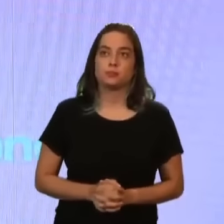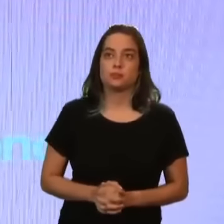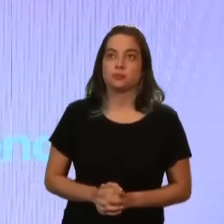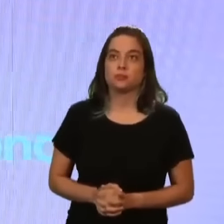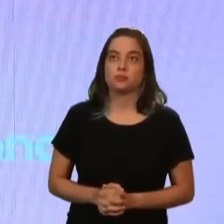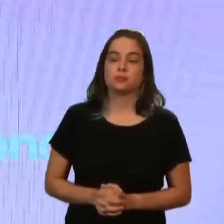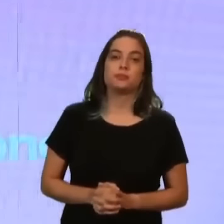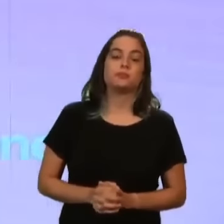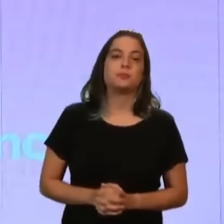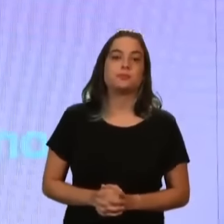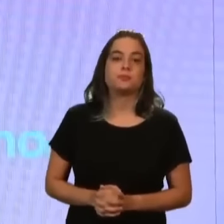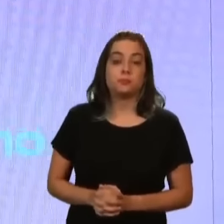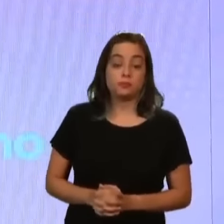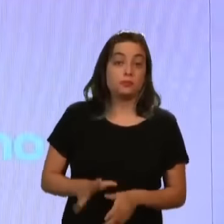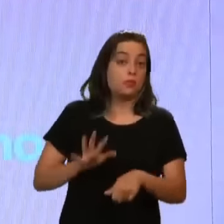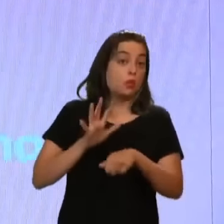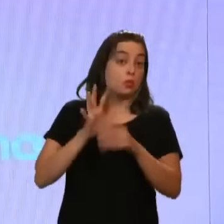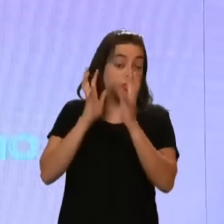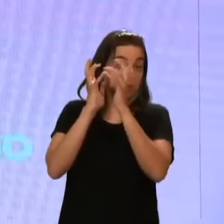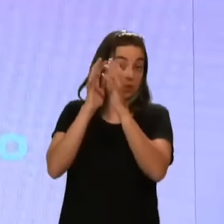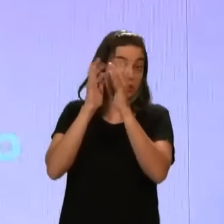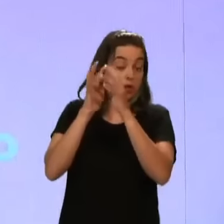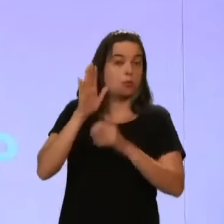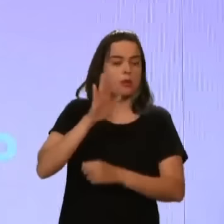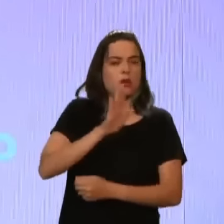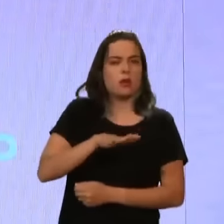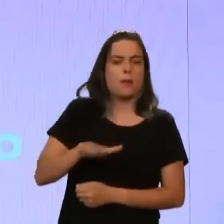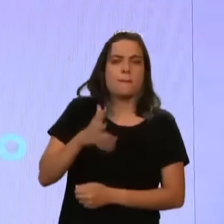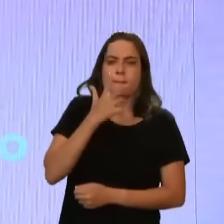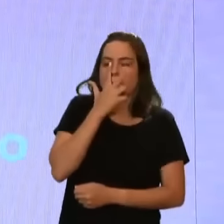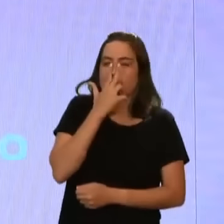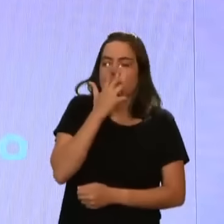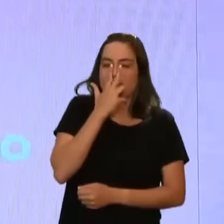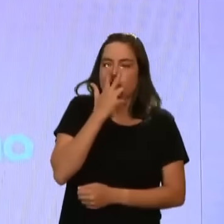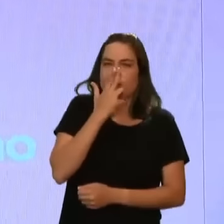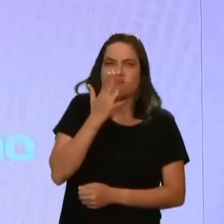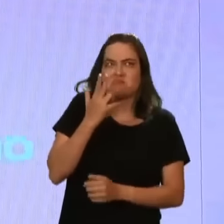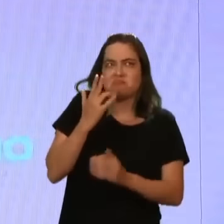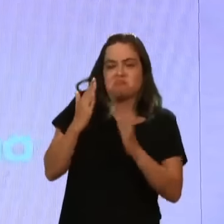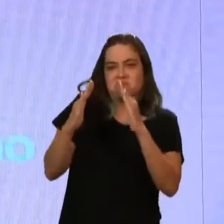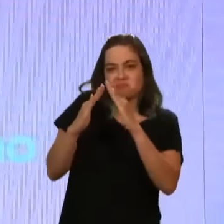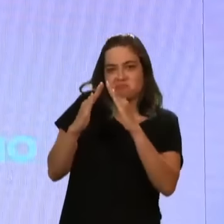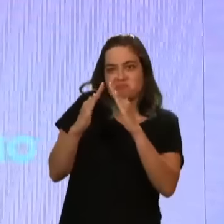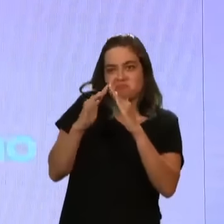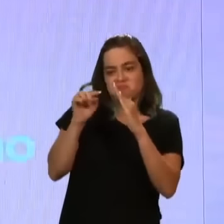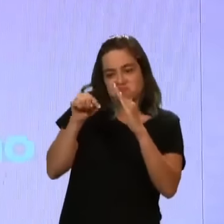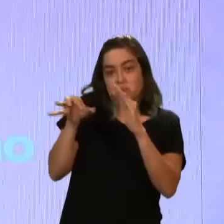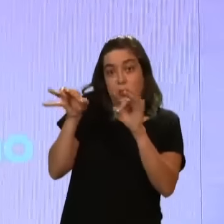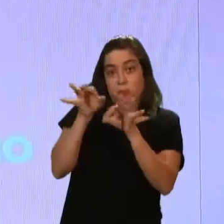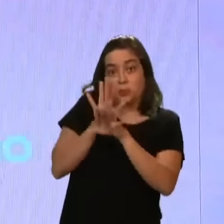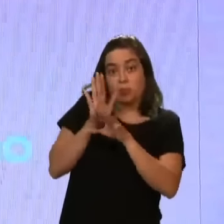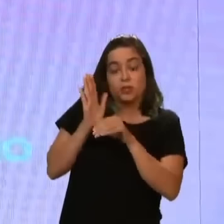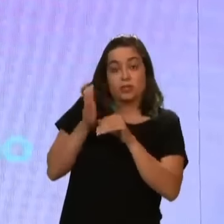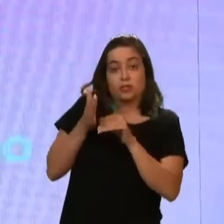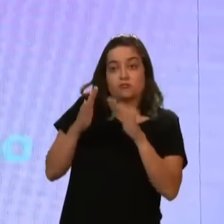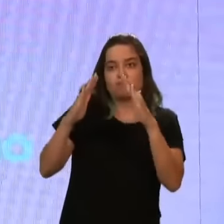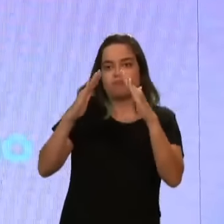Gente, o cérebro da criança, ele é como se ele fosse uma casinha que já está ali, pronta, né?